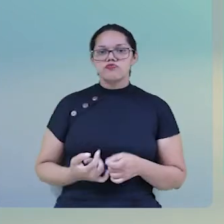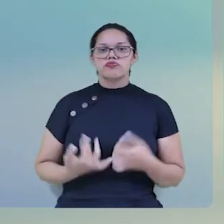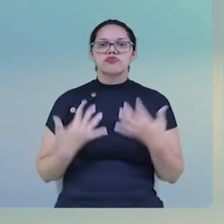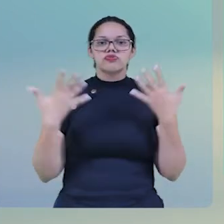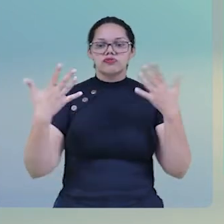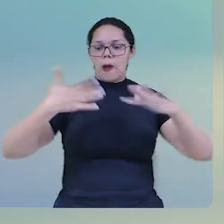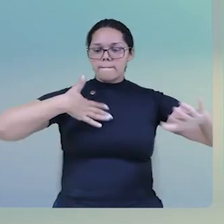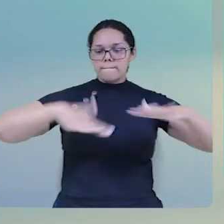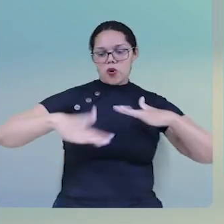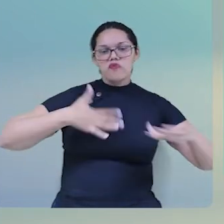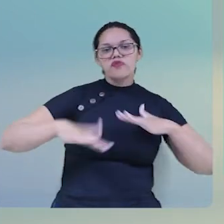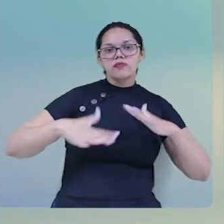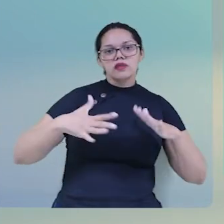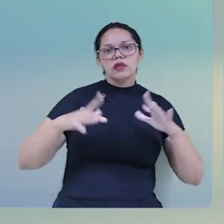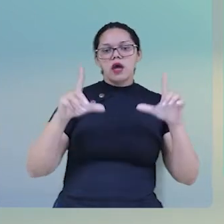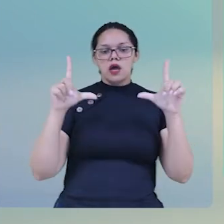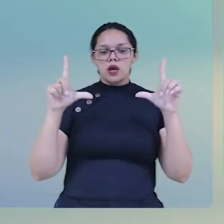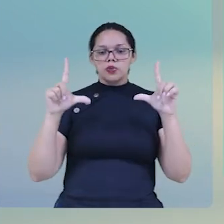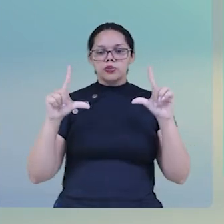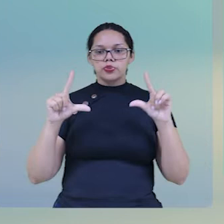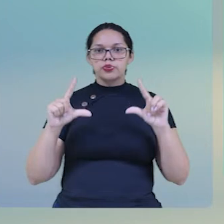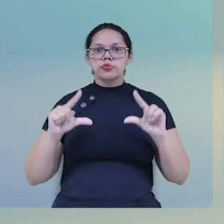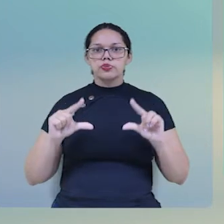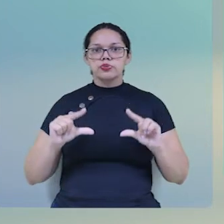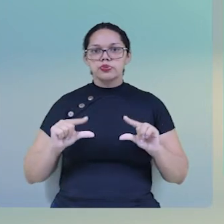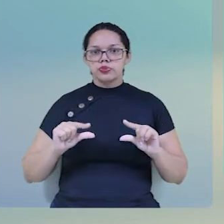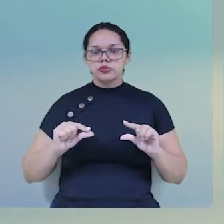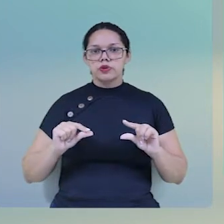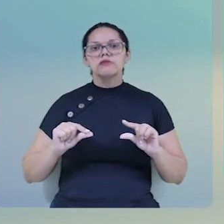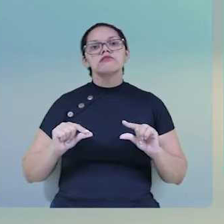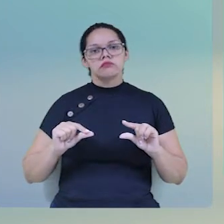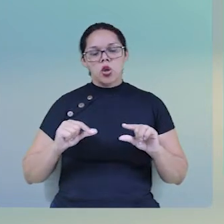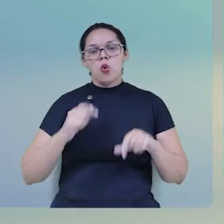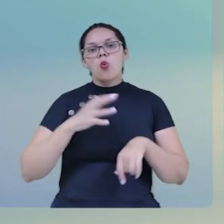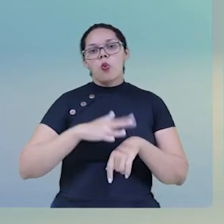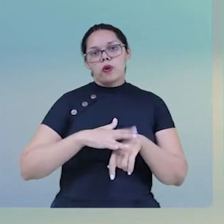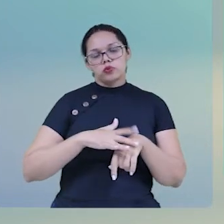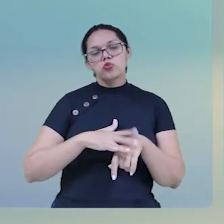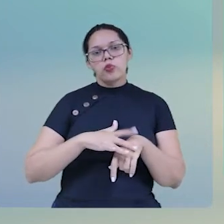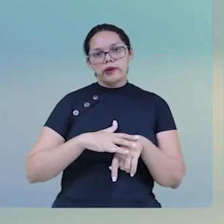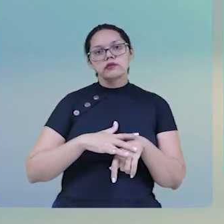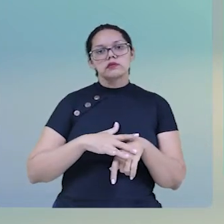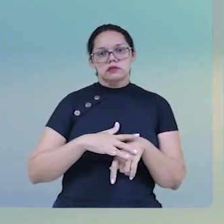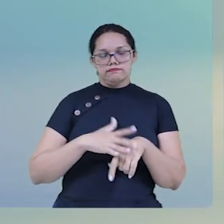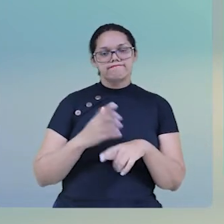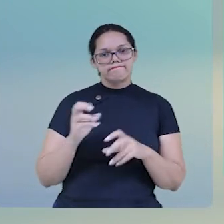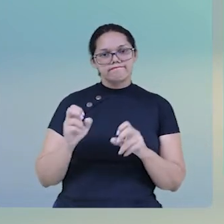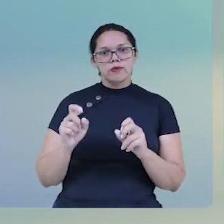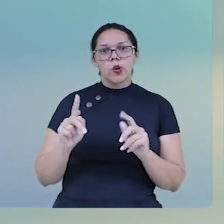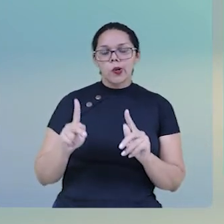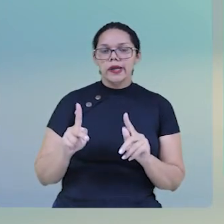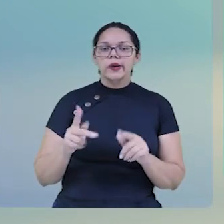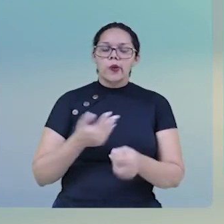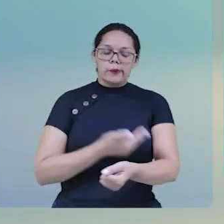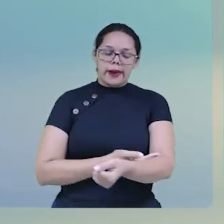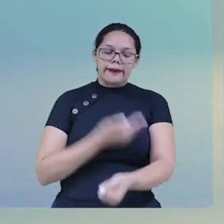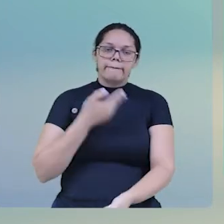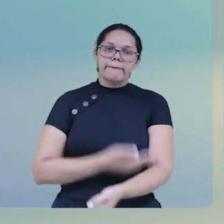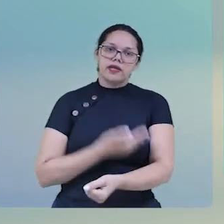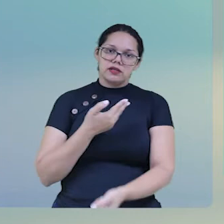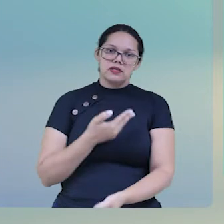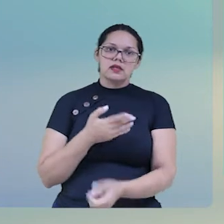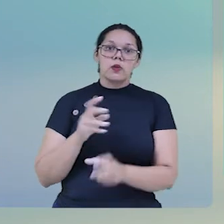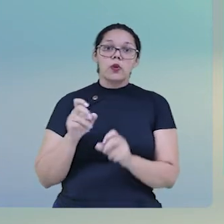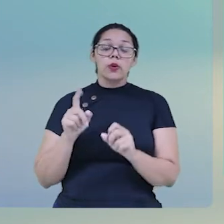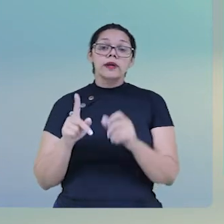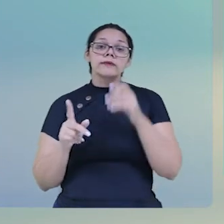vou estar reduzindo, atenuando grandes chances de desenvolver uma comorbidade dessa, como a hipertensão.